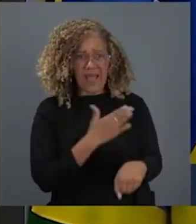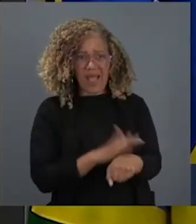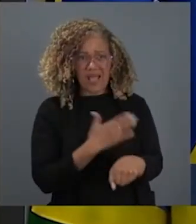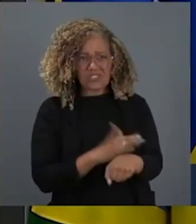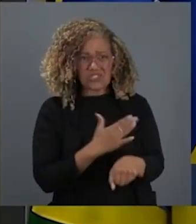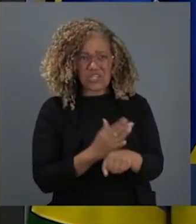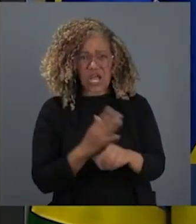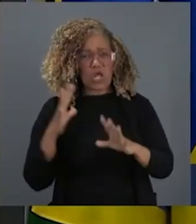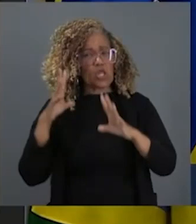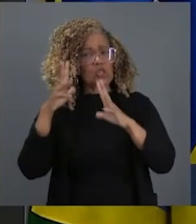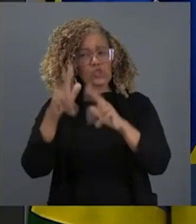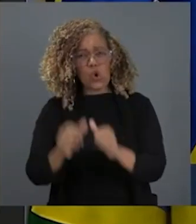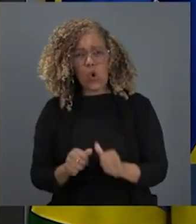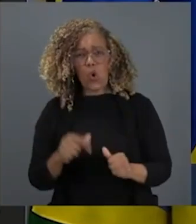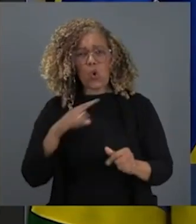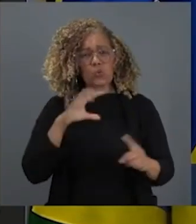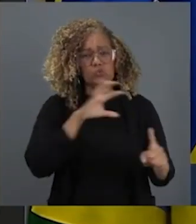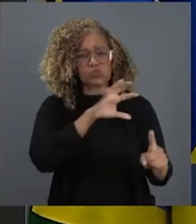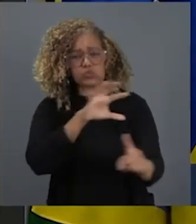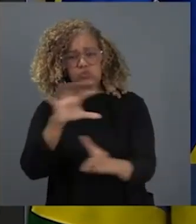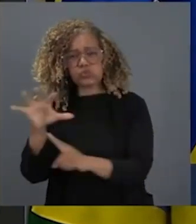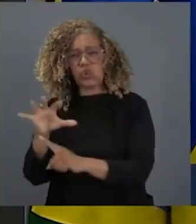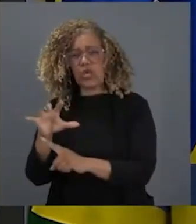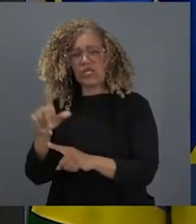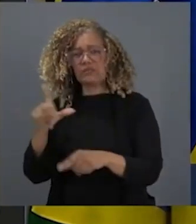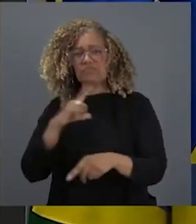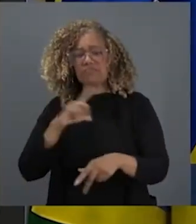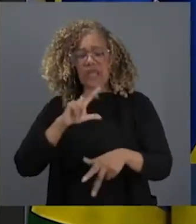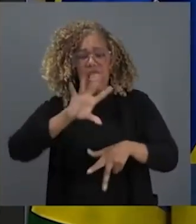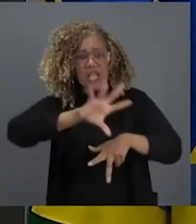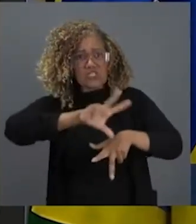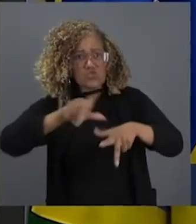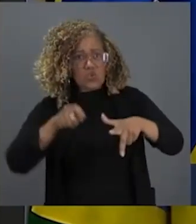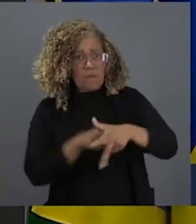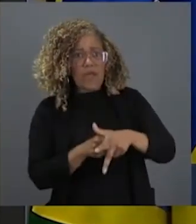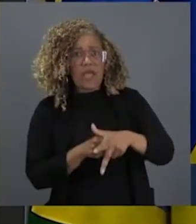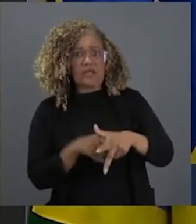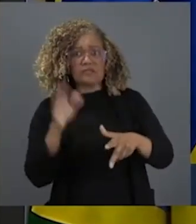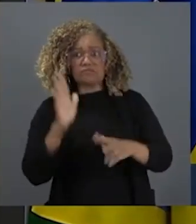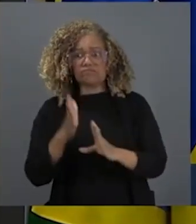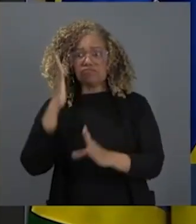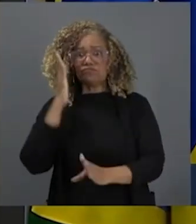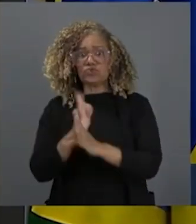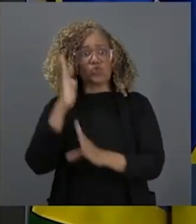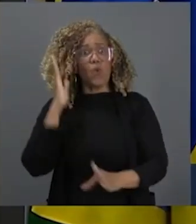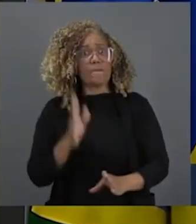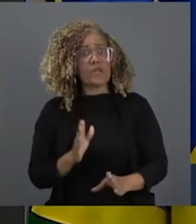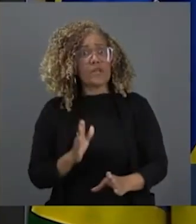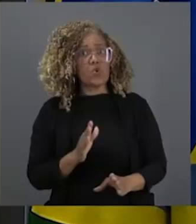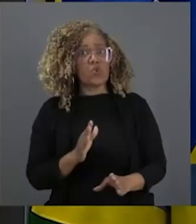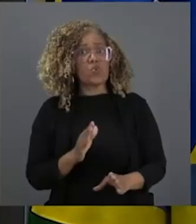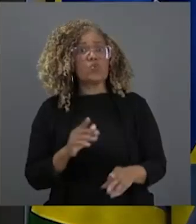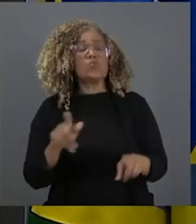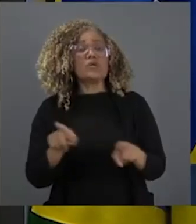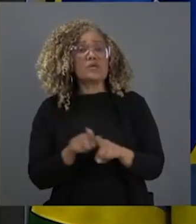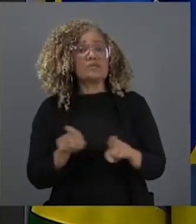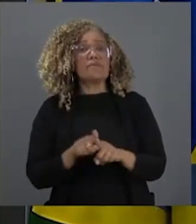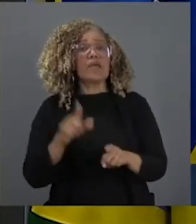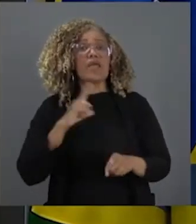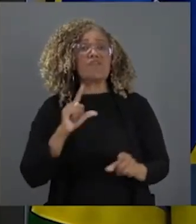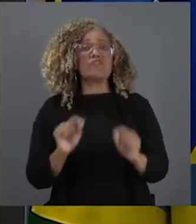envolvidos no maior esquema de corrupção descoberto pela lava jato que destinou que